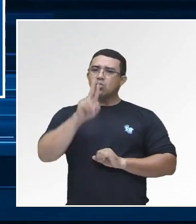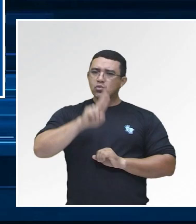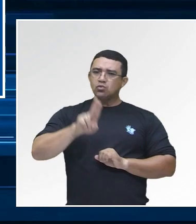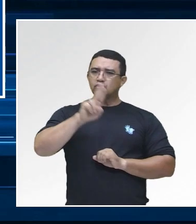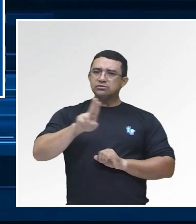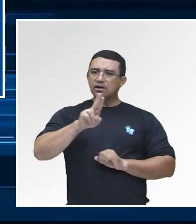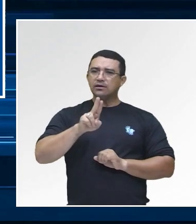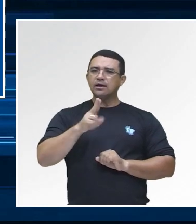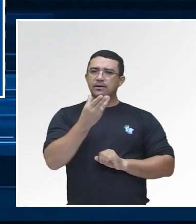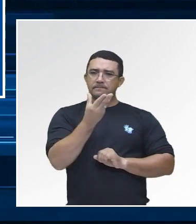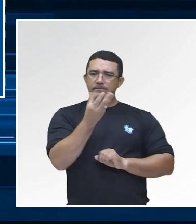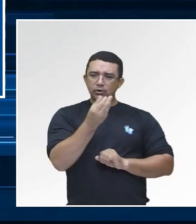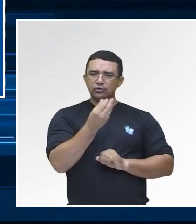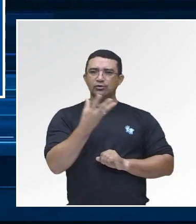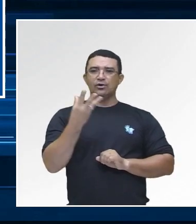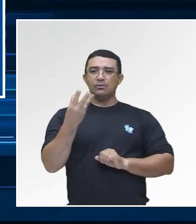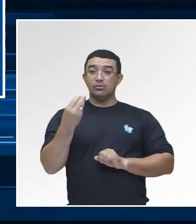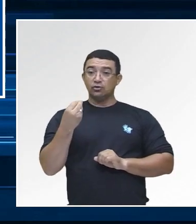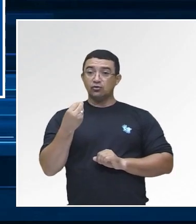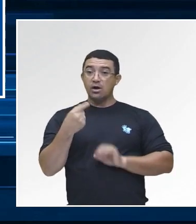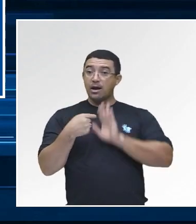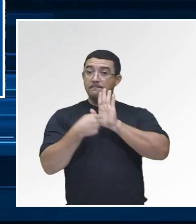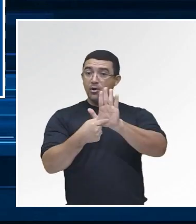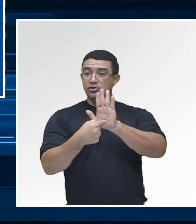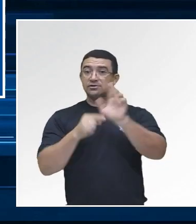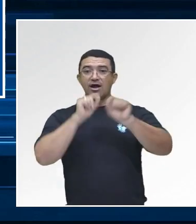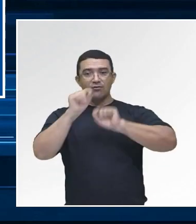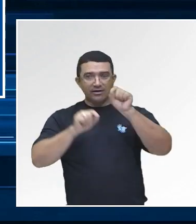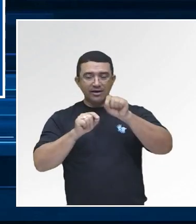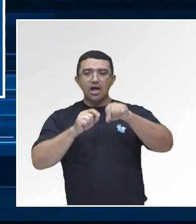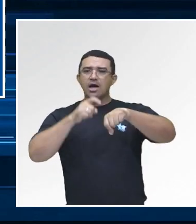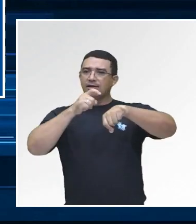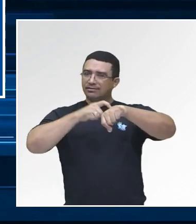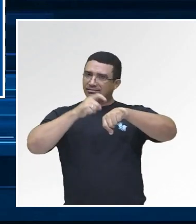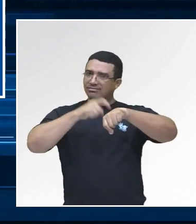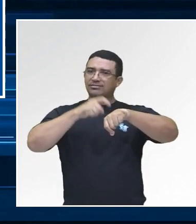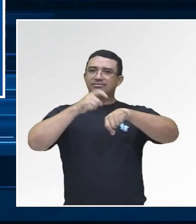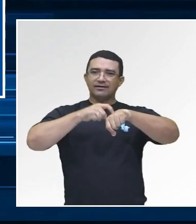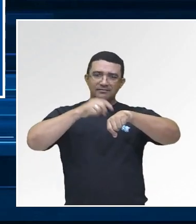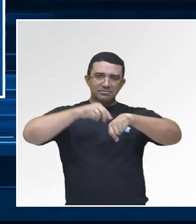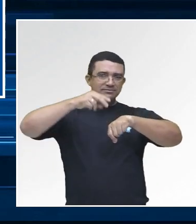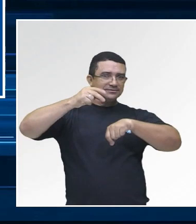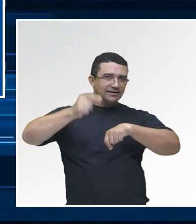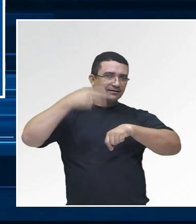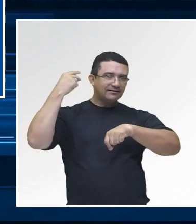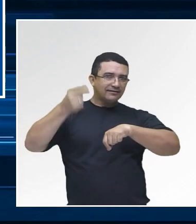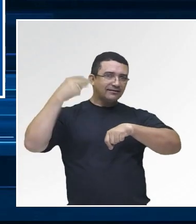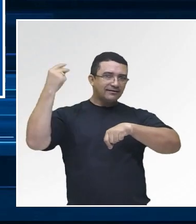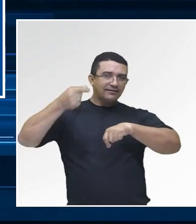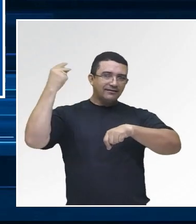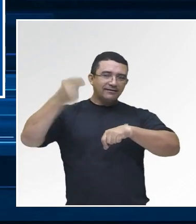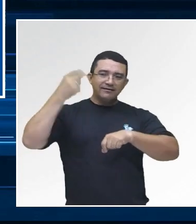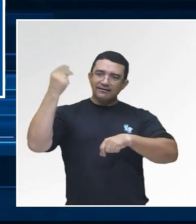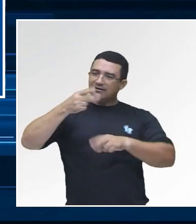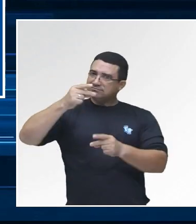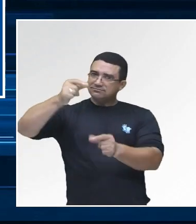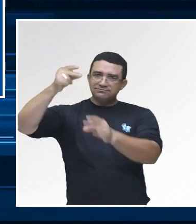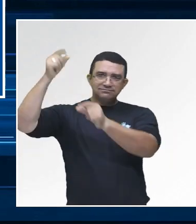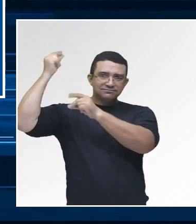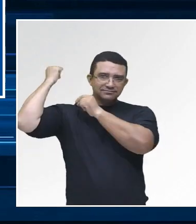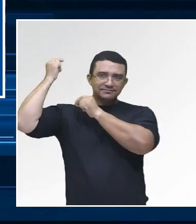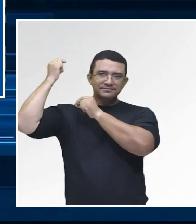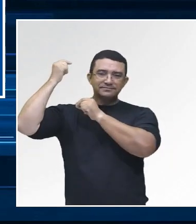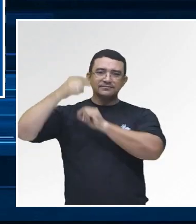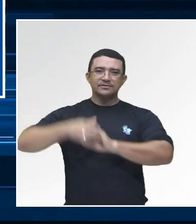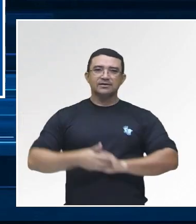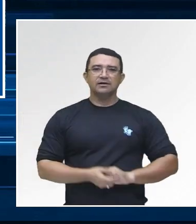duas vezes para dizer que o tempo é realmente passado há muito tempo.